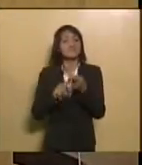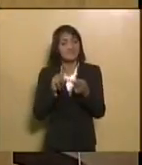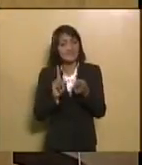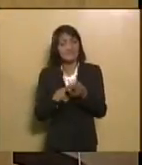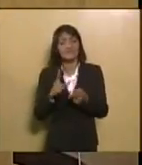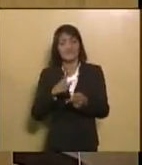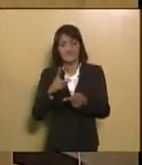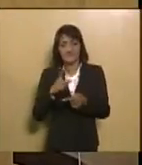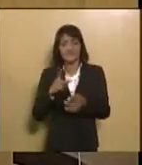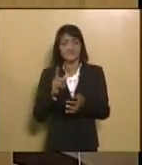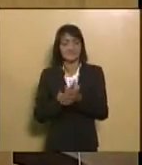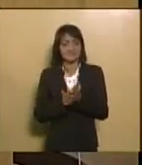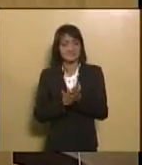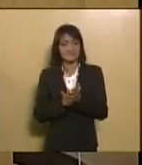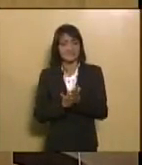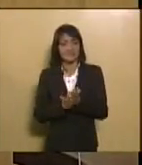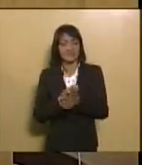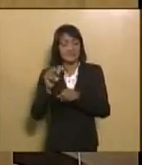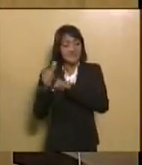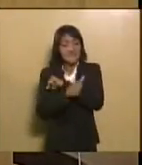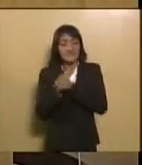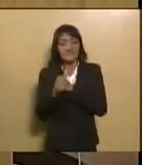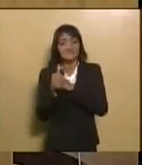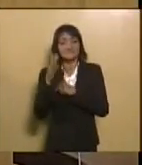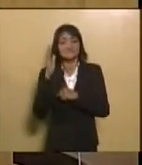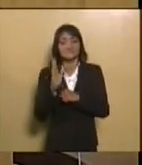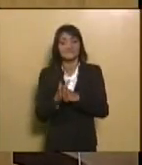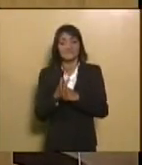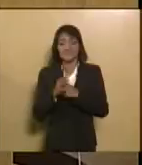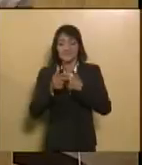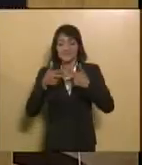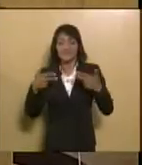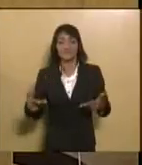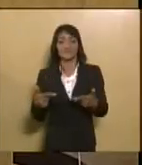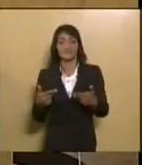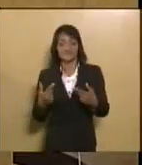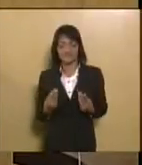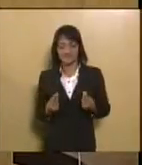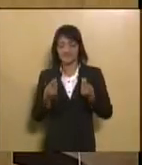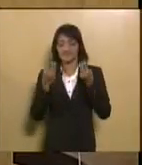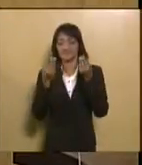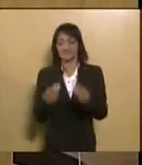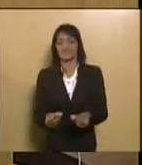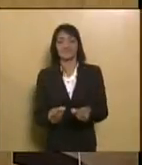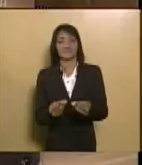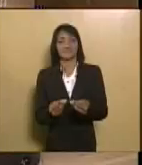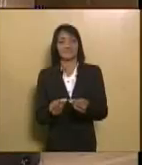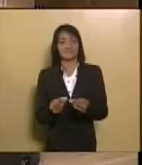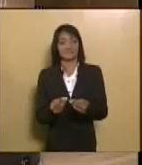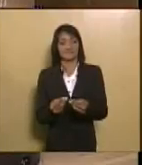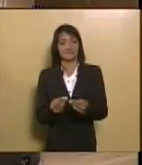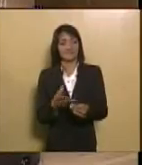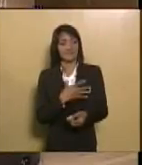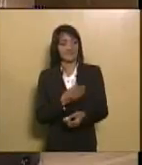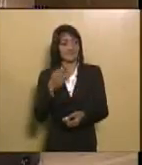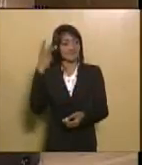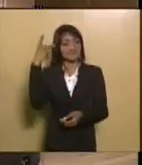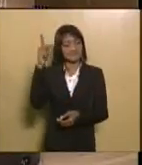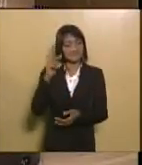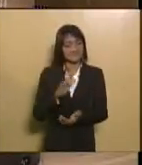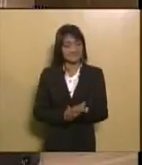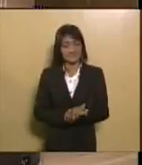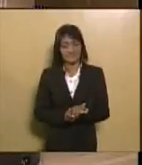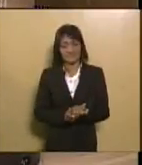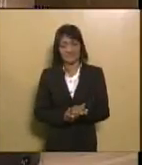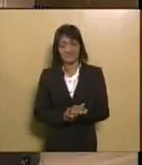também os atributos morais, que estes ele compartilha com aqueles que estão próximos. Os atributos